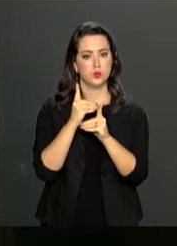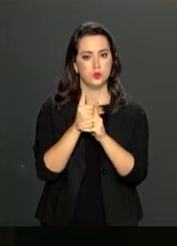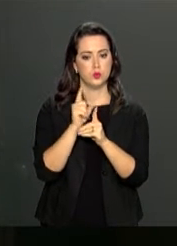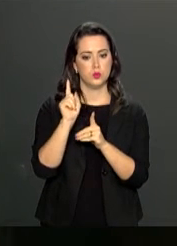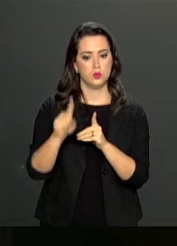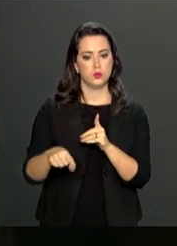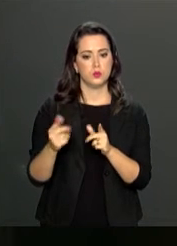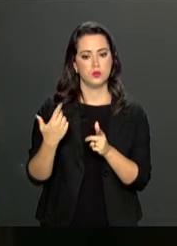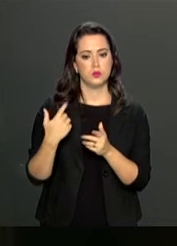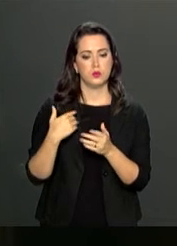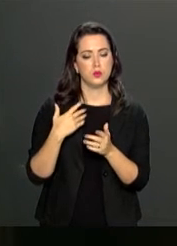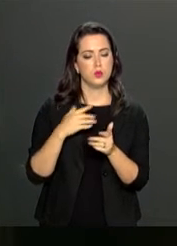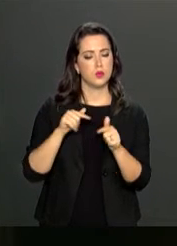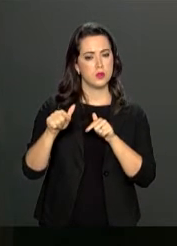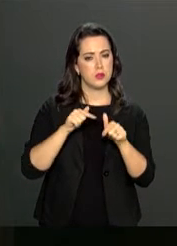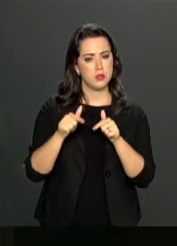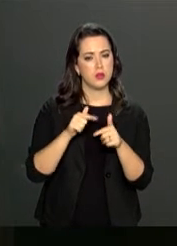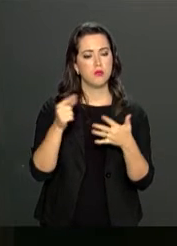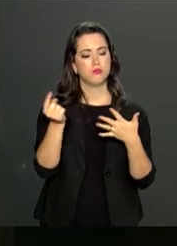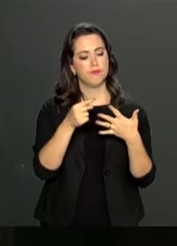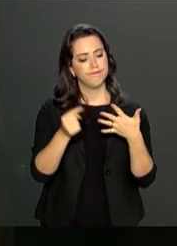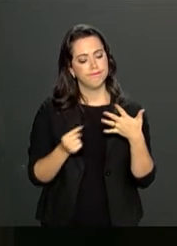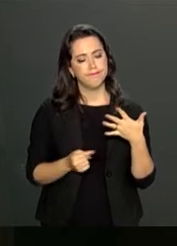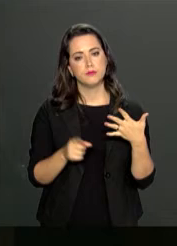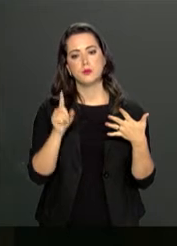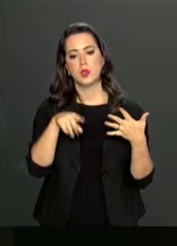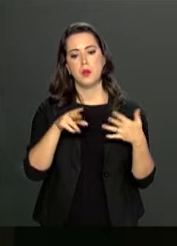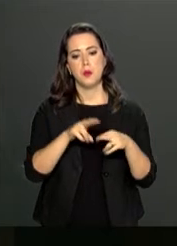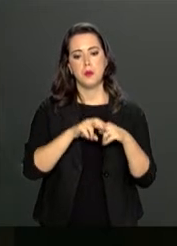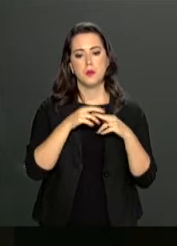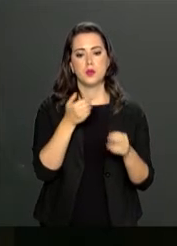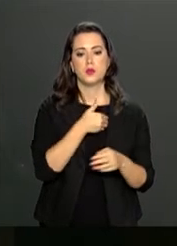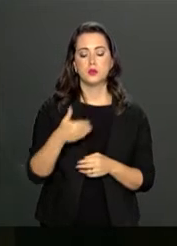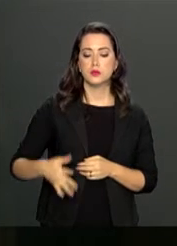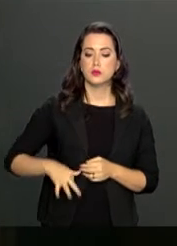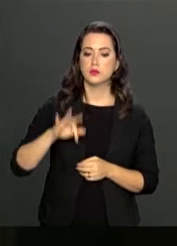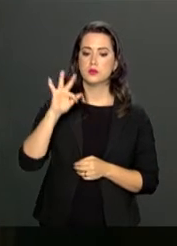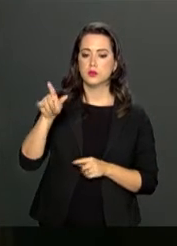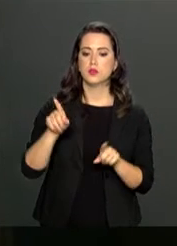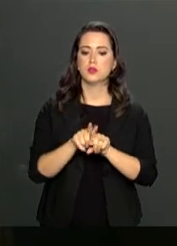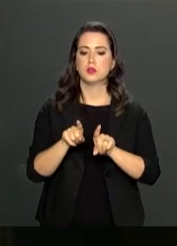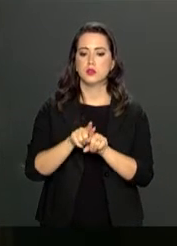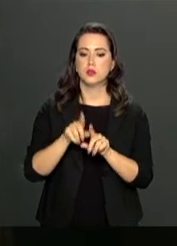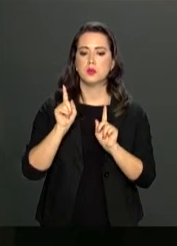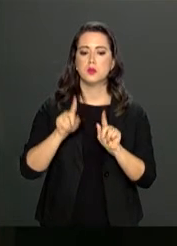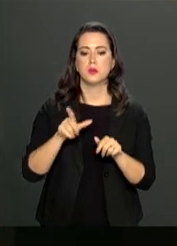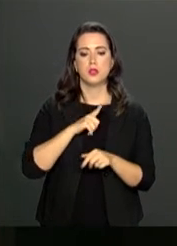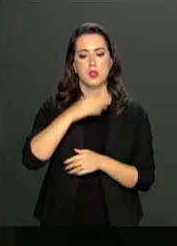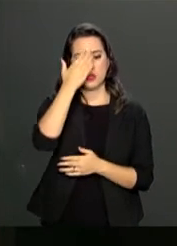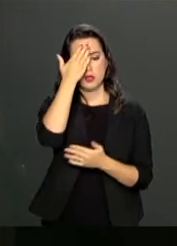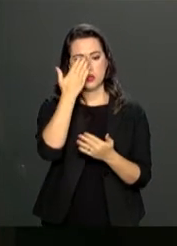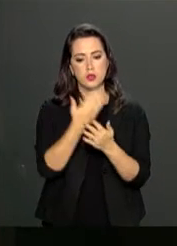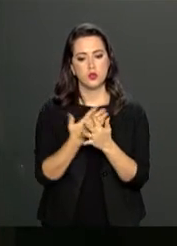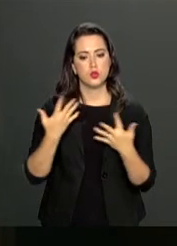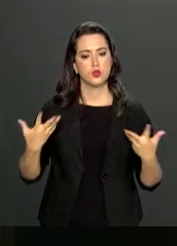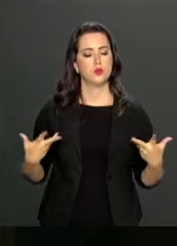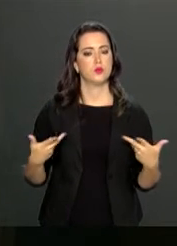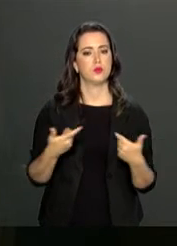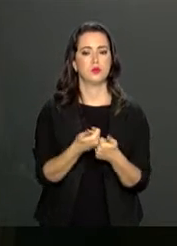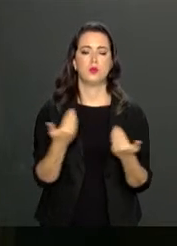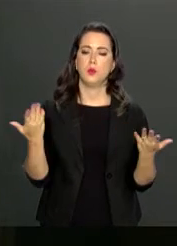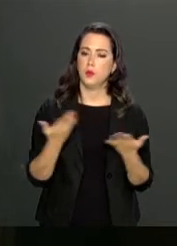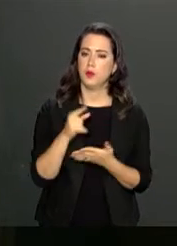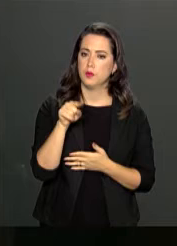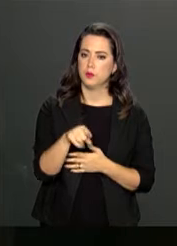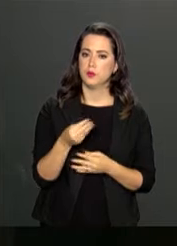às iniciativas exercidas pelo governo federal que também tem apostado em eficiência e